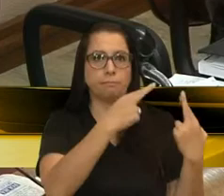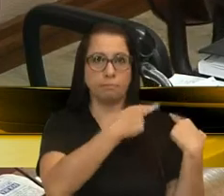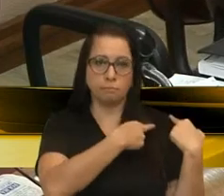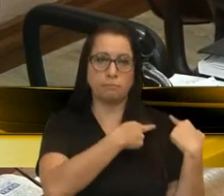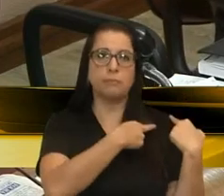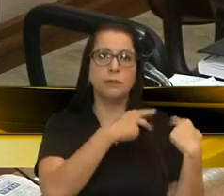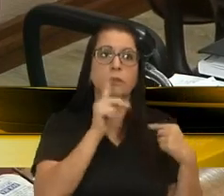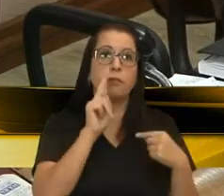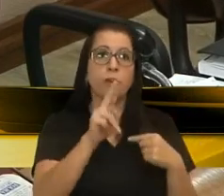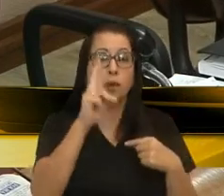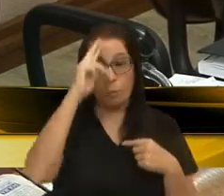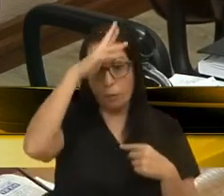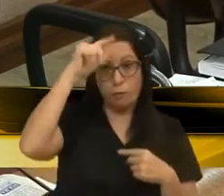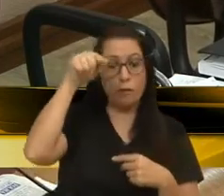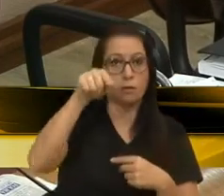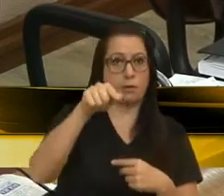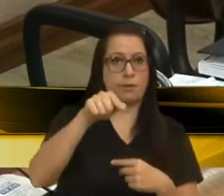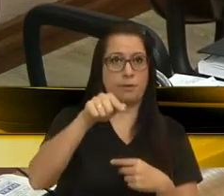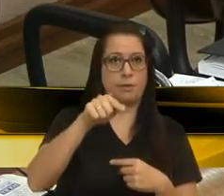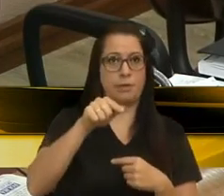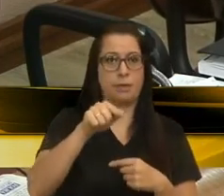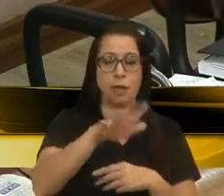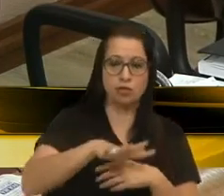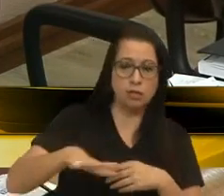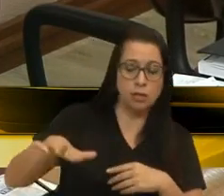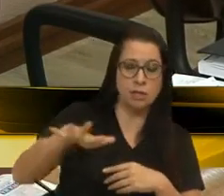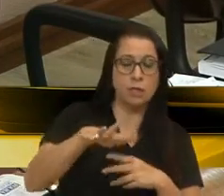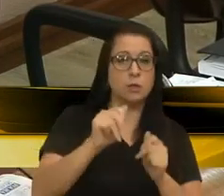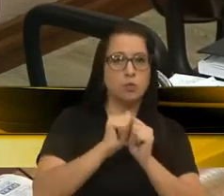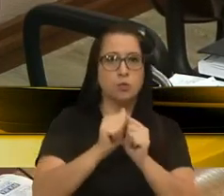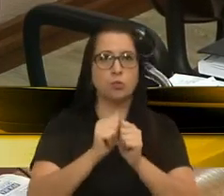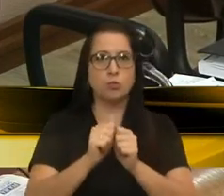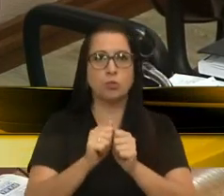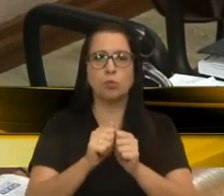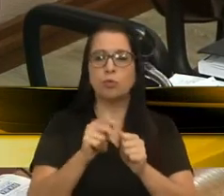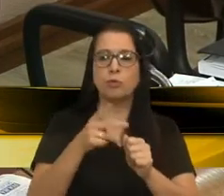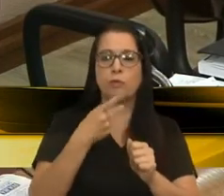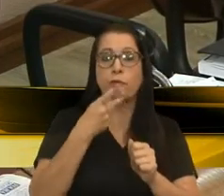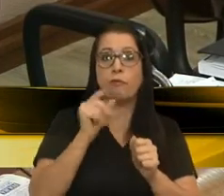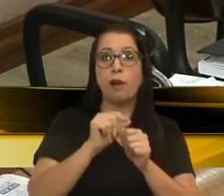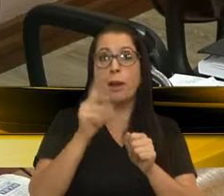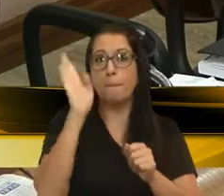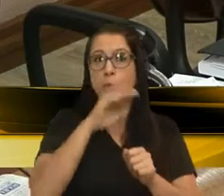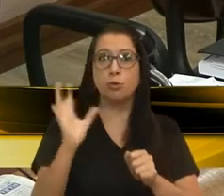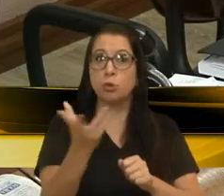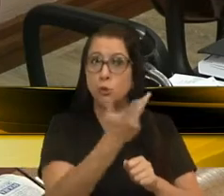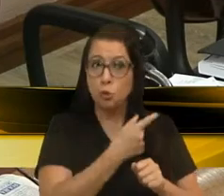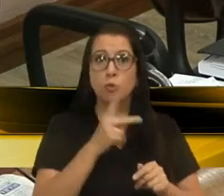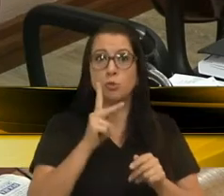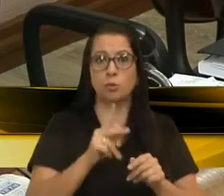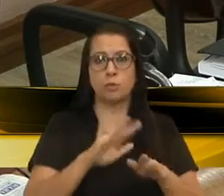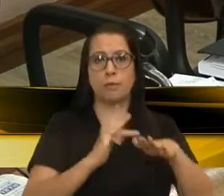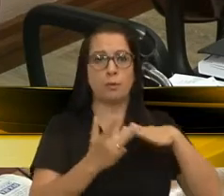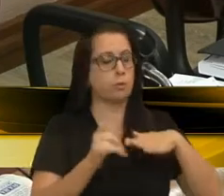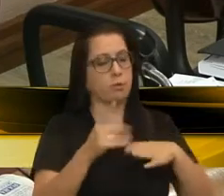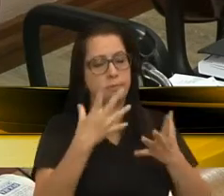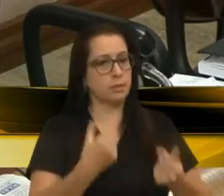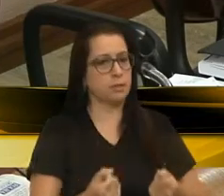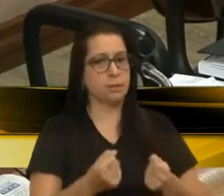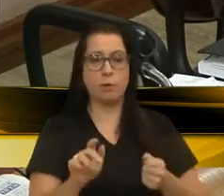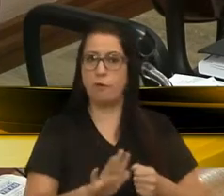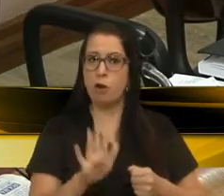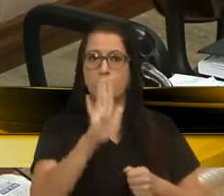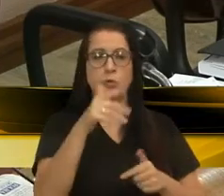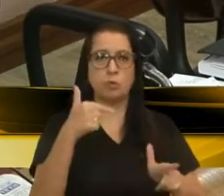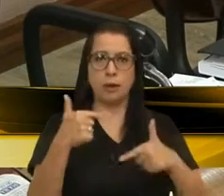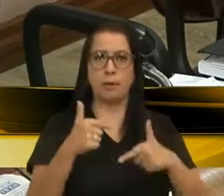responsabilidade recai sobre o prefeito. A generalização macula o nome de todos da imprensa, o que é inaceitável, visto o valoroso trabalho